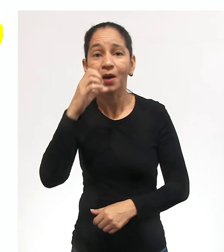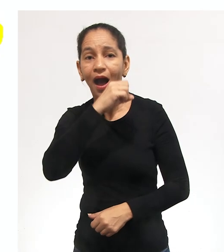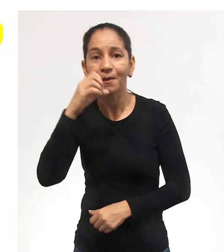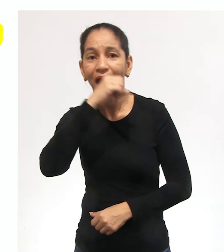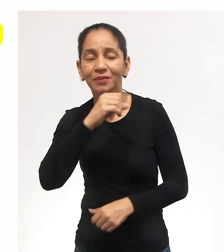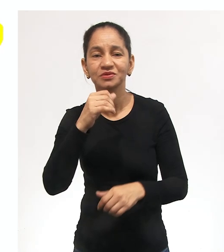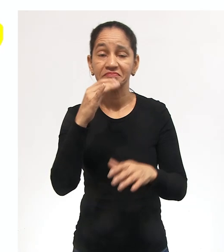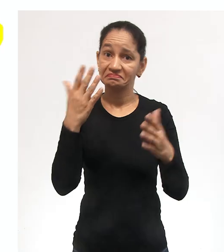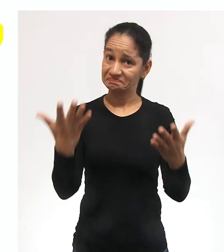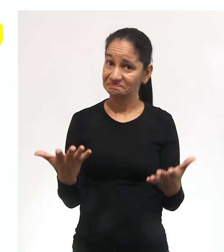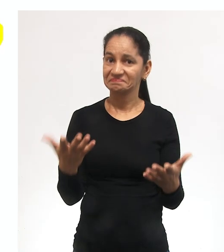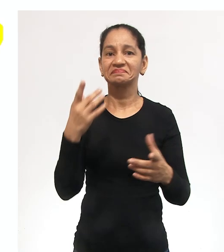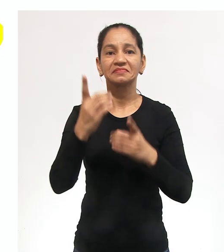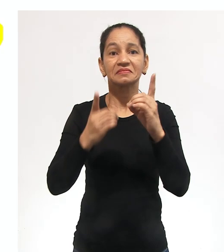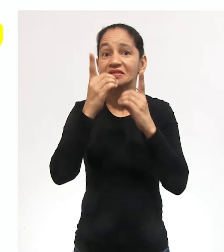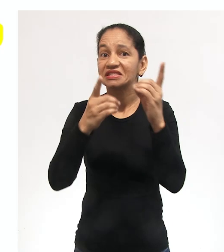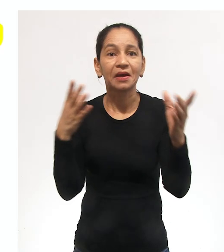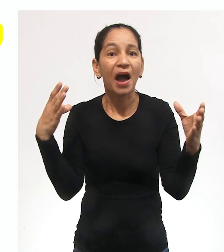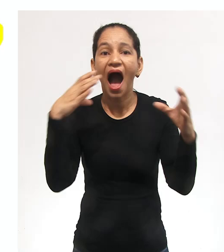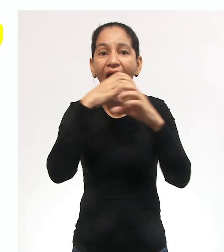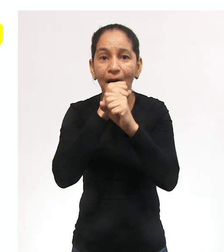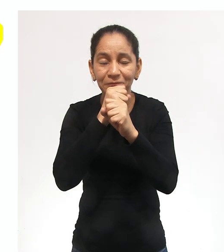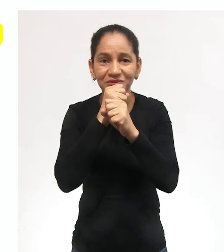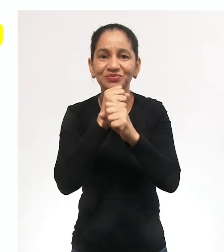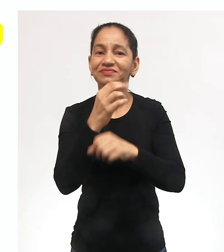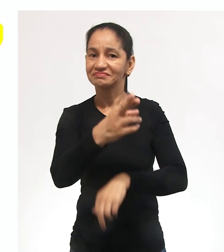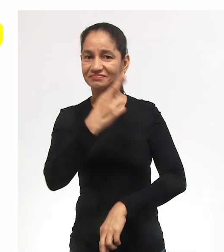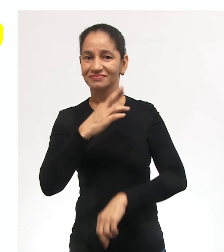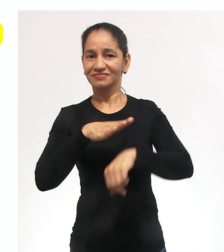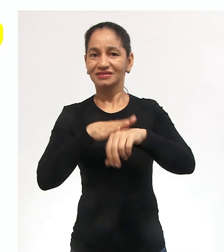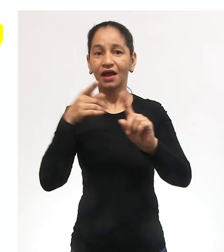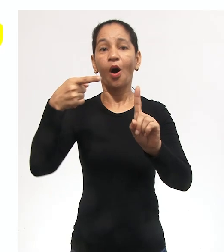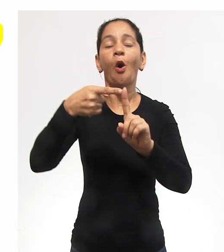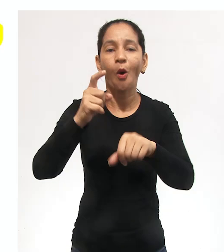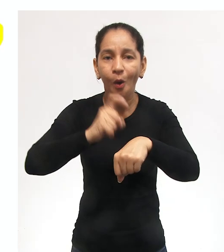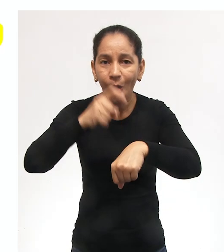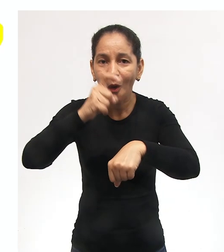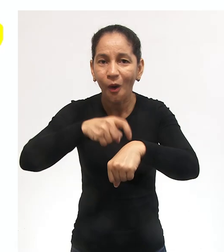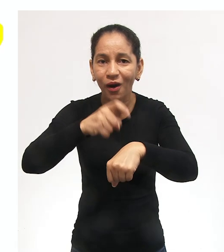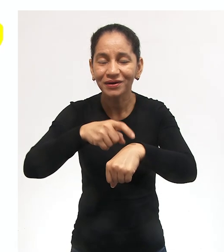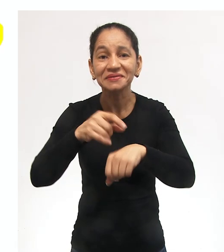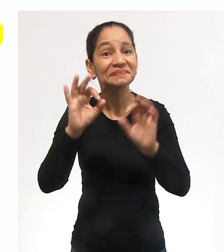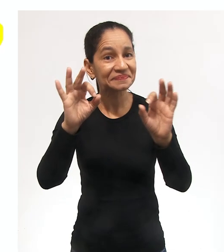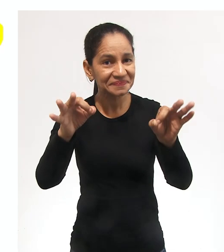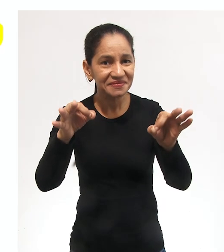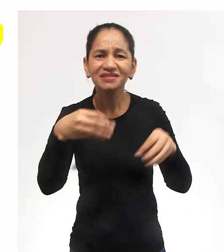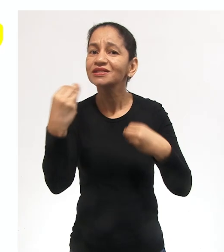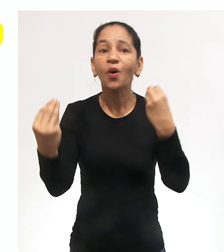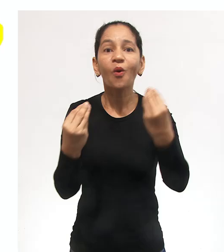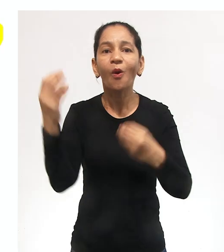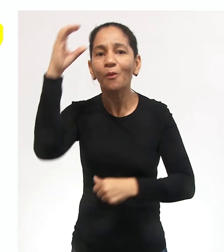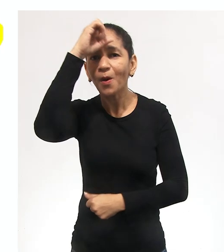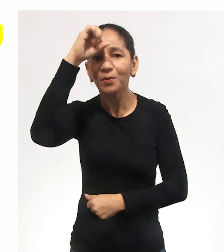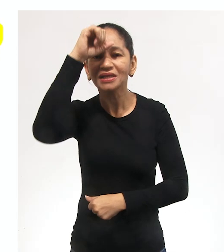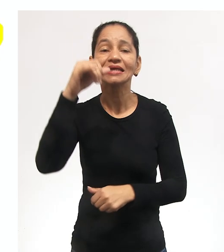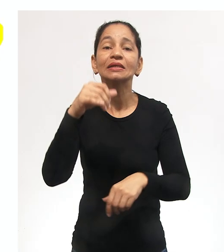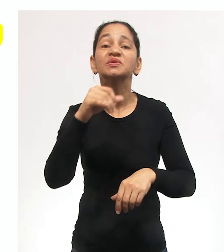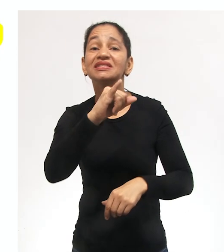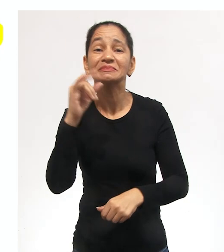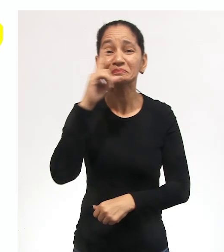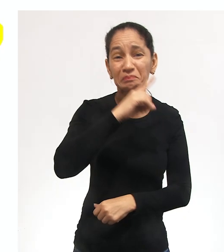é a situação da gincana, do jogo, da competição, e se eles lidam e como eles lidam ao